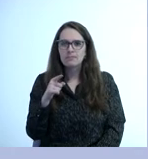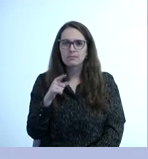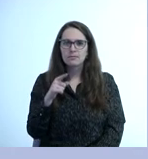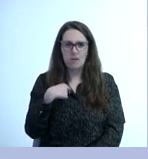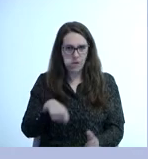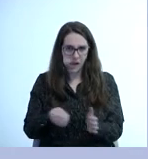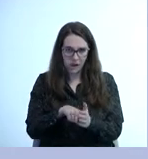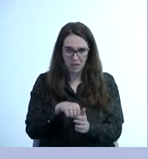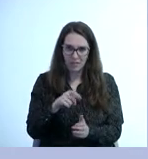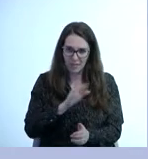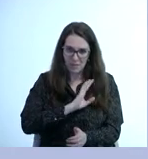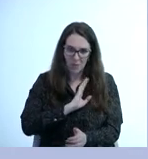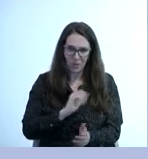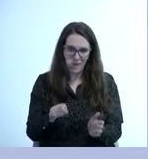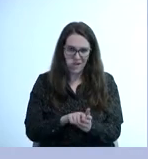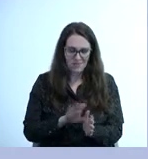Perversamente.